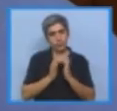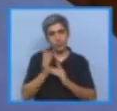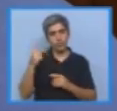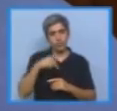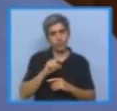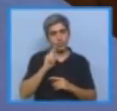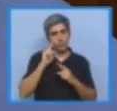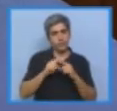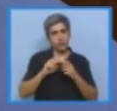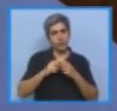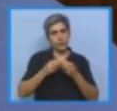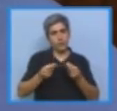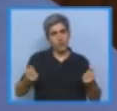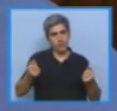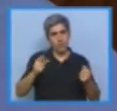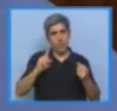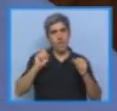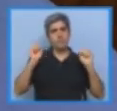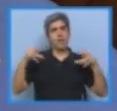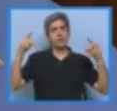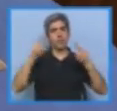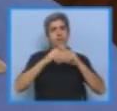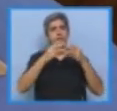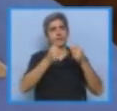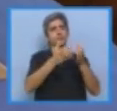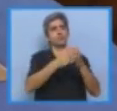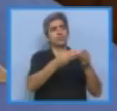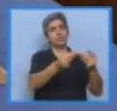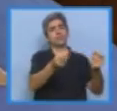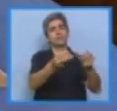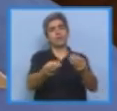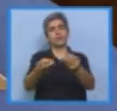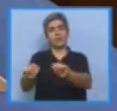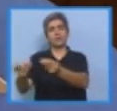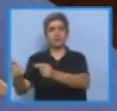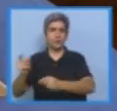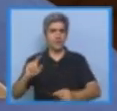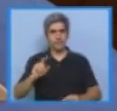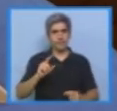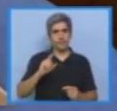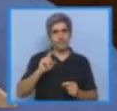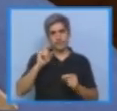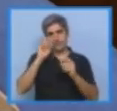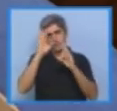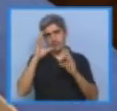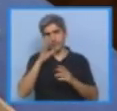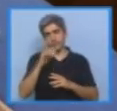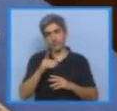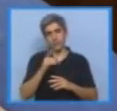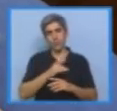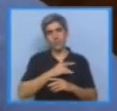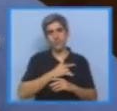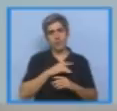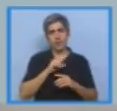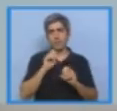Jesus não é um mágico que nos vem resolver os problemas, para dar também aqui de uma ideia, aquela coisa que diz o amor